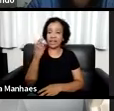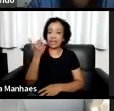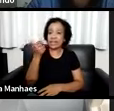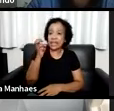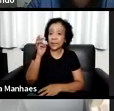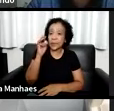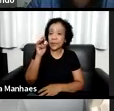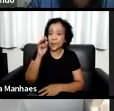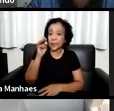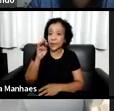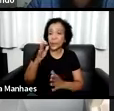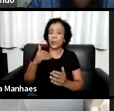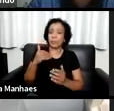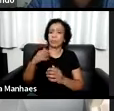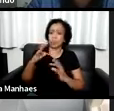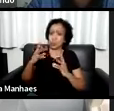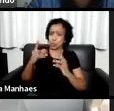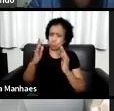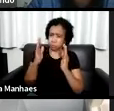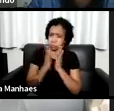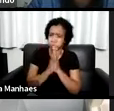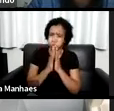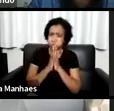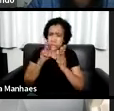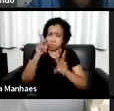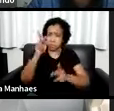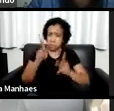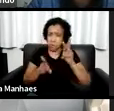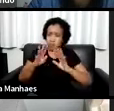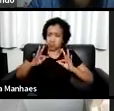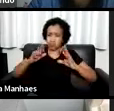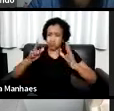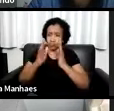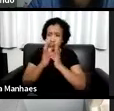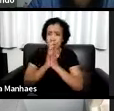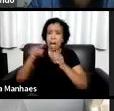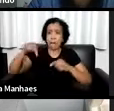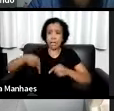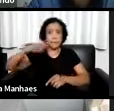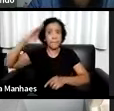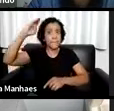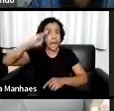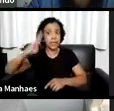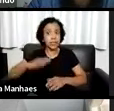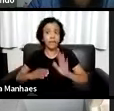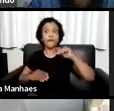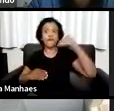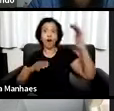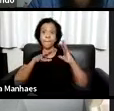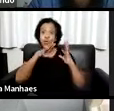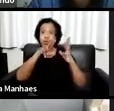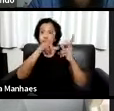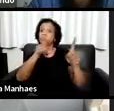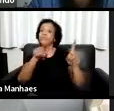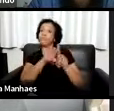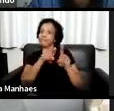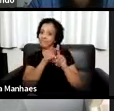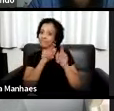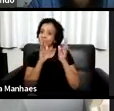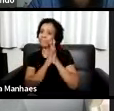Deus esteve orando, não apenas no Brasil, como no exterior. E as orações aqui